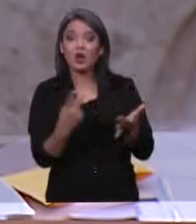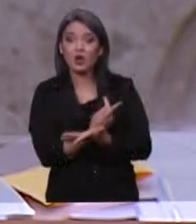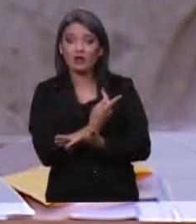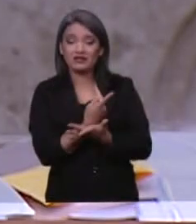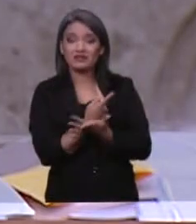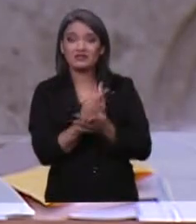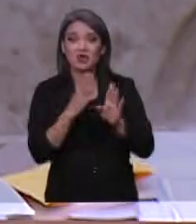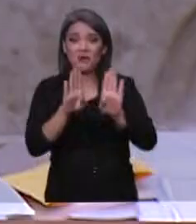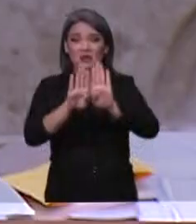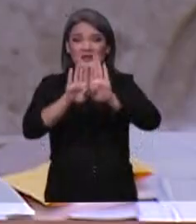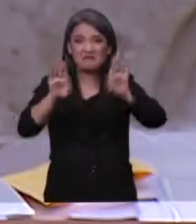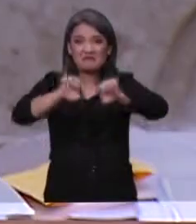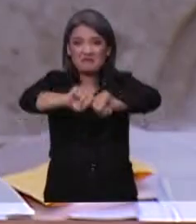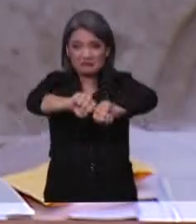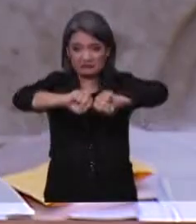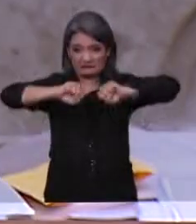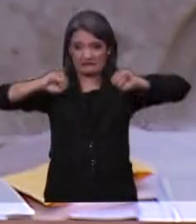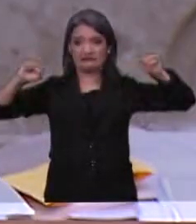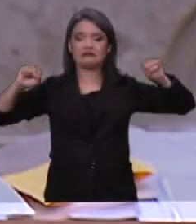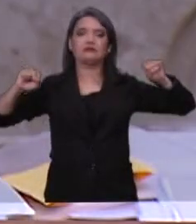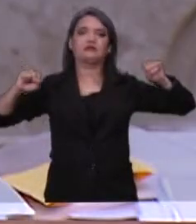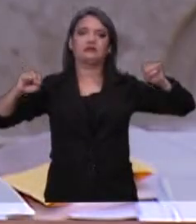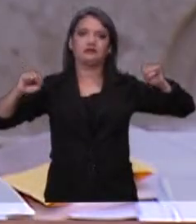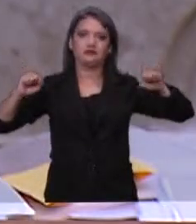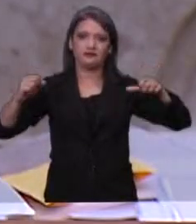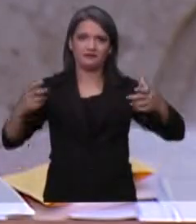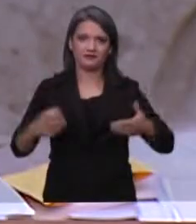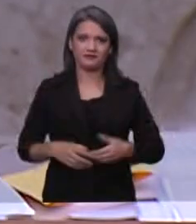portas arrancadas, dobradas.